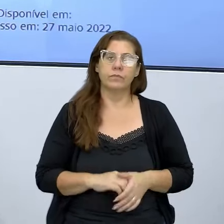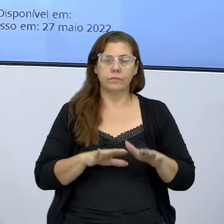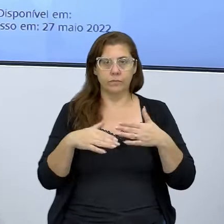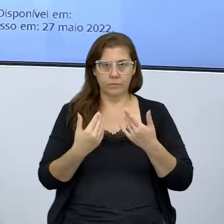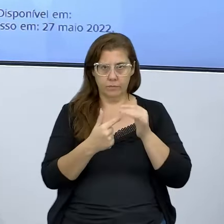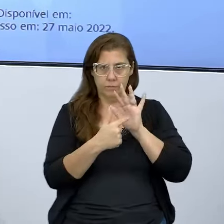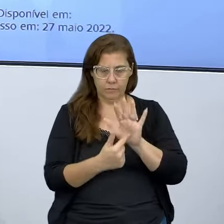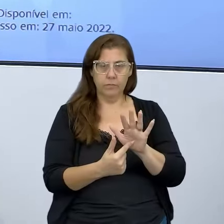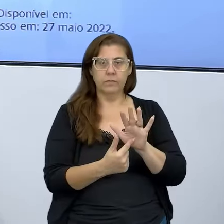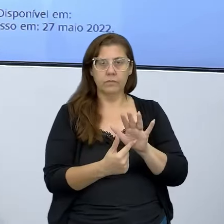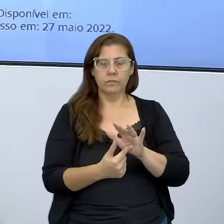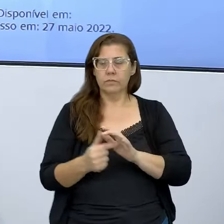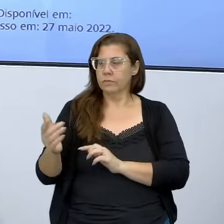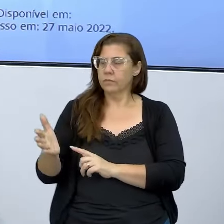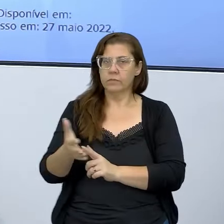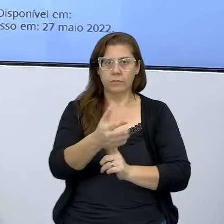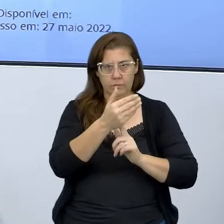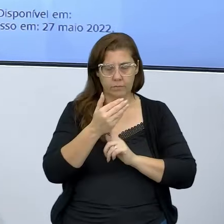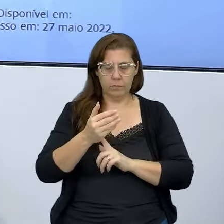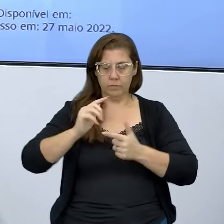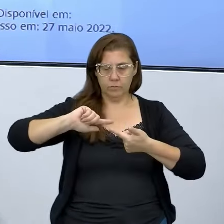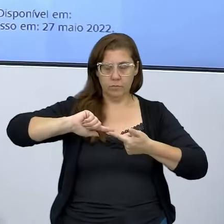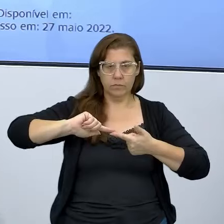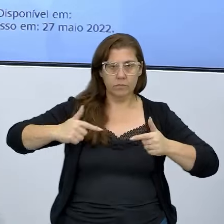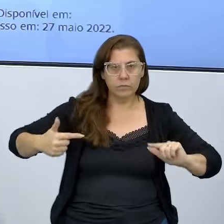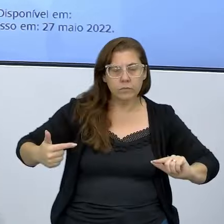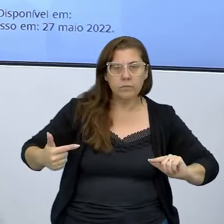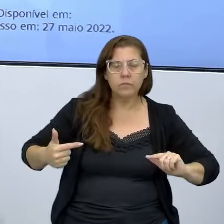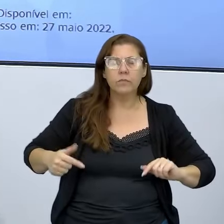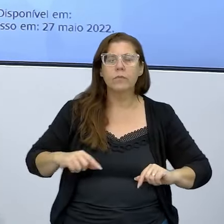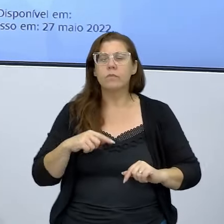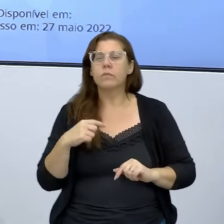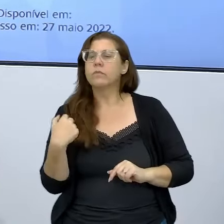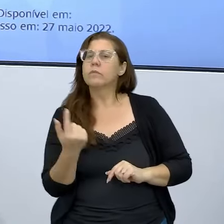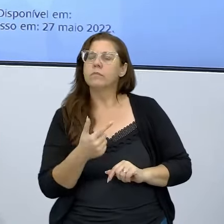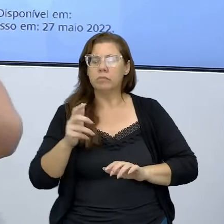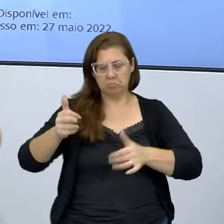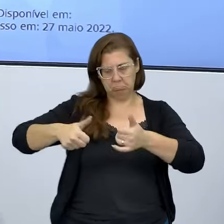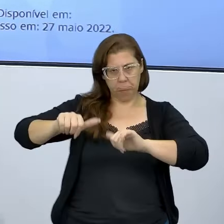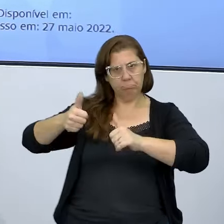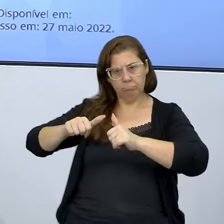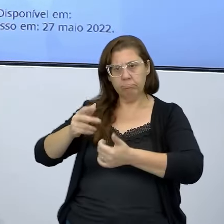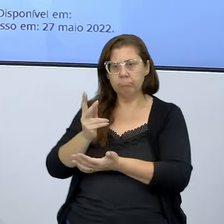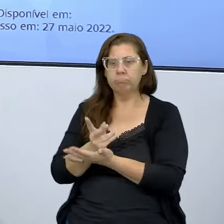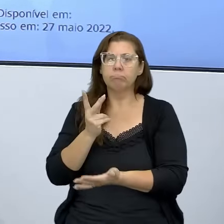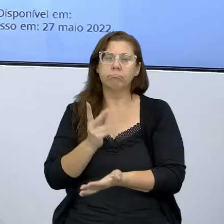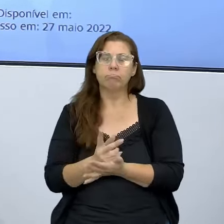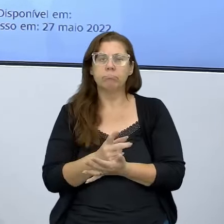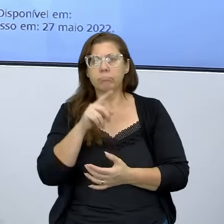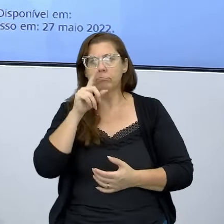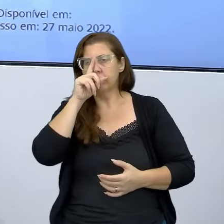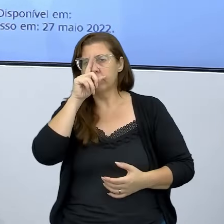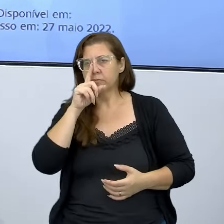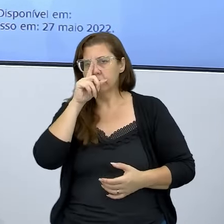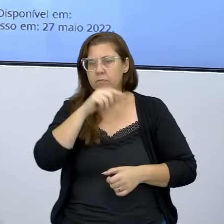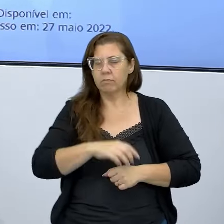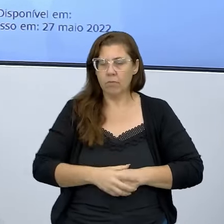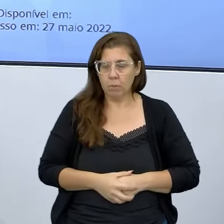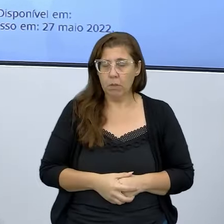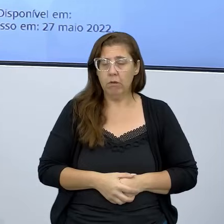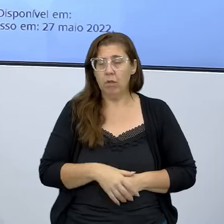por exemplo, a tecnologia genética, será que a gente analisa sempre os riscos em cima,